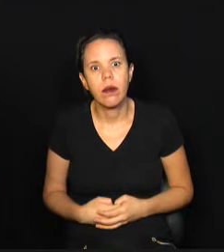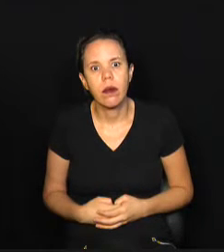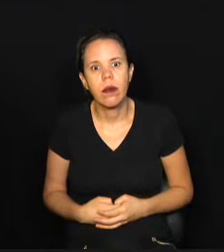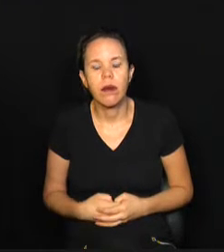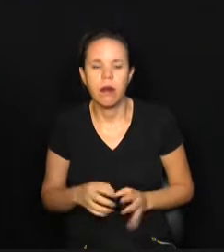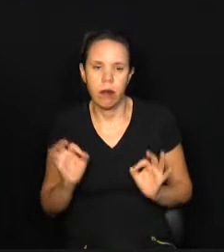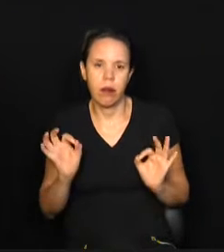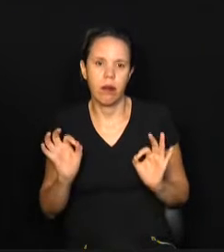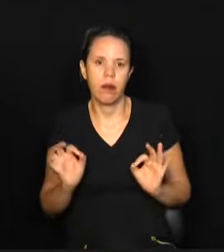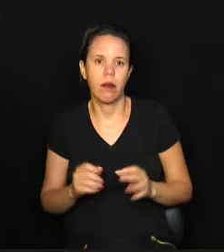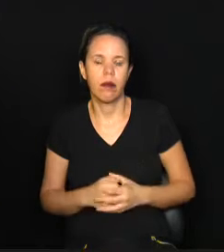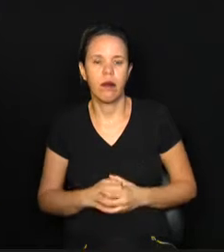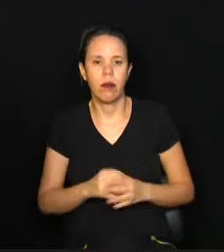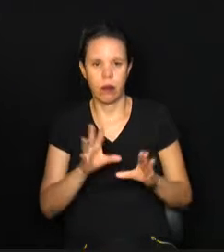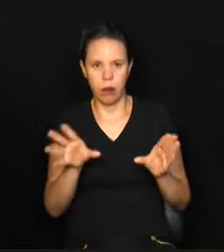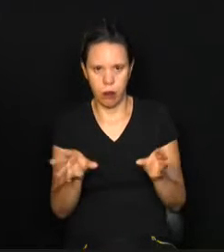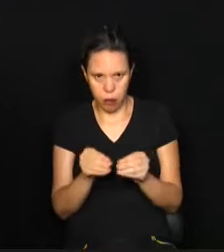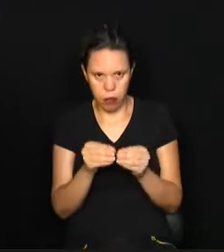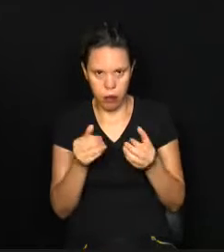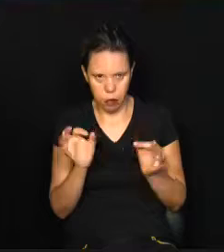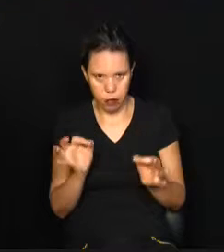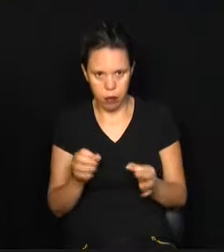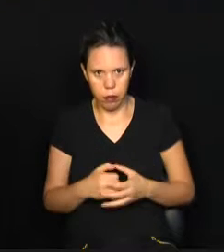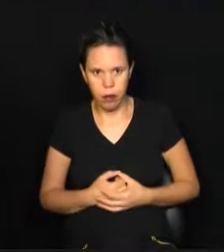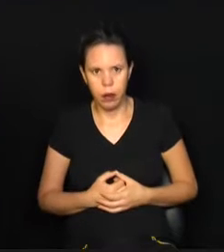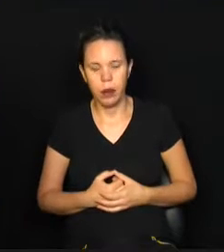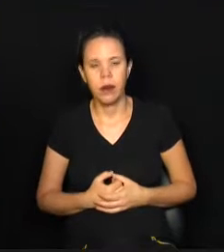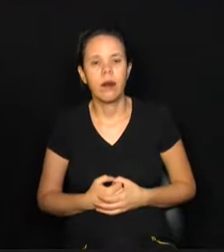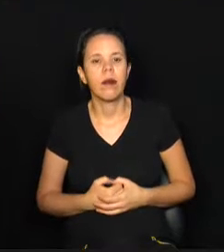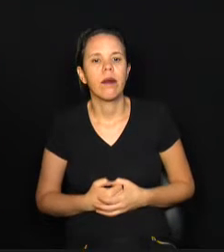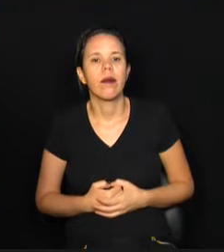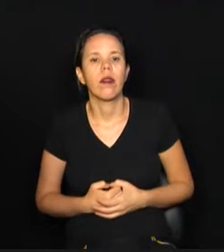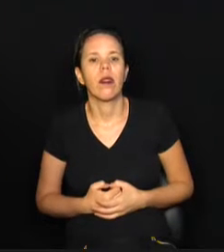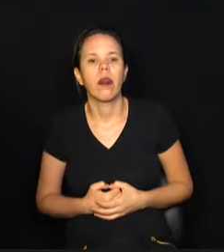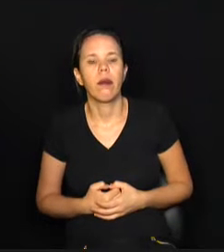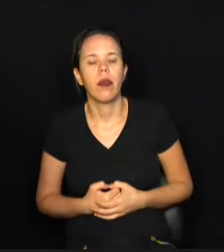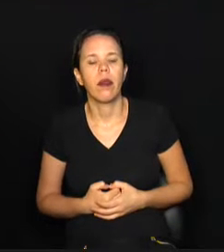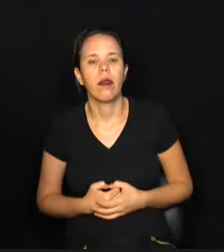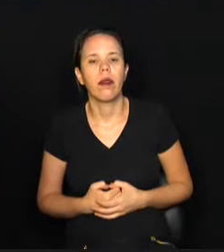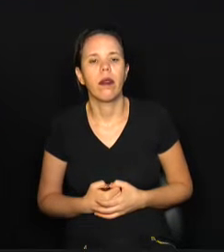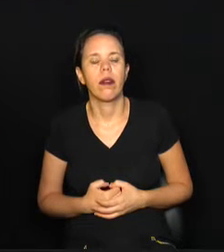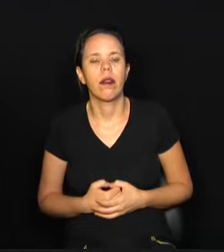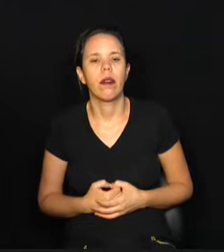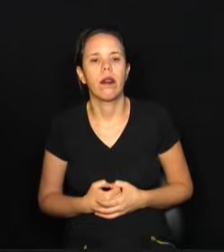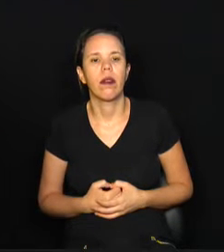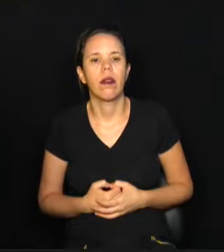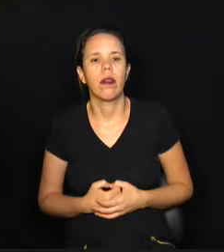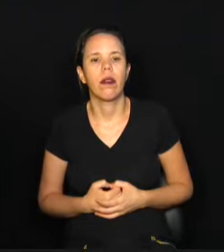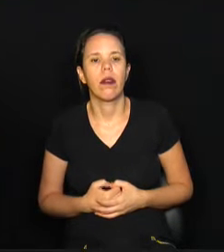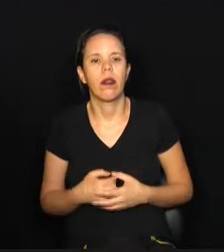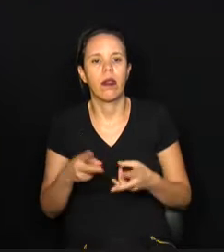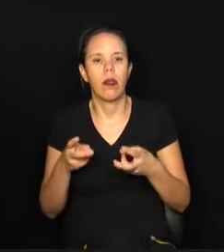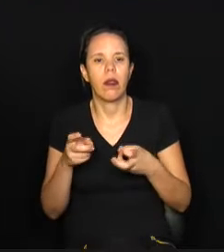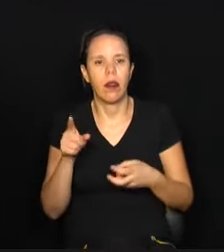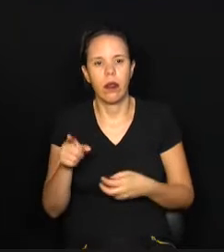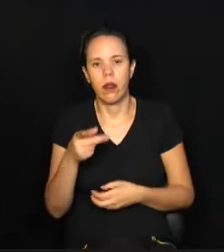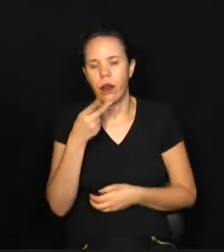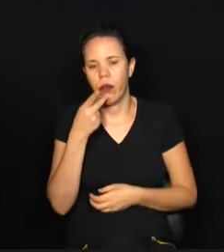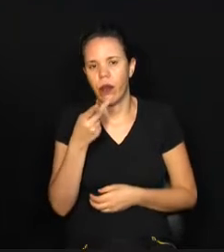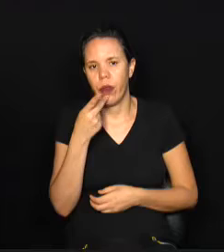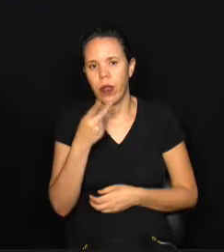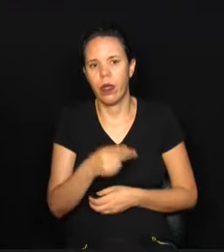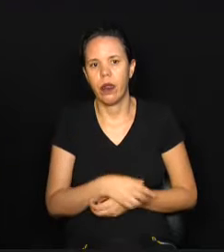Perfeito. Concluiu? Concluímos. Muito bem. Eu observei, quando o senhor